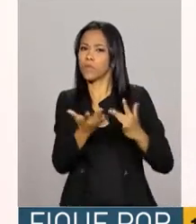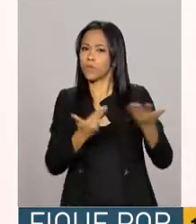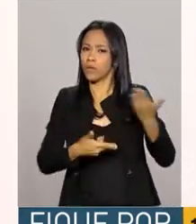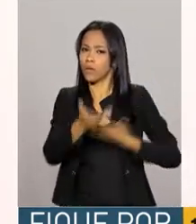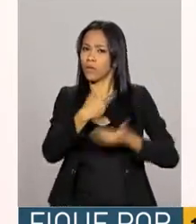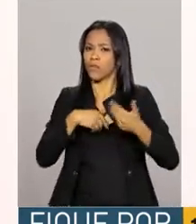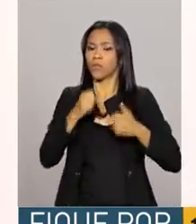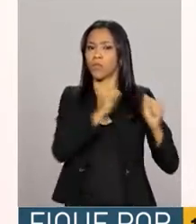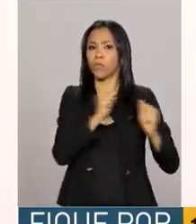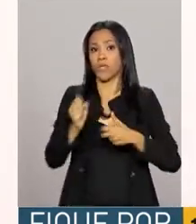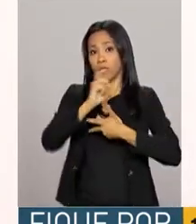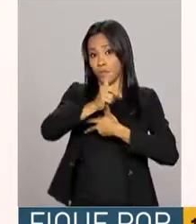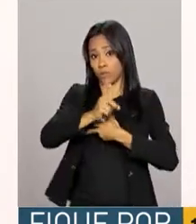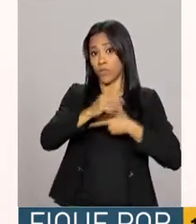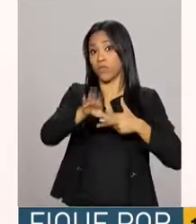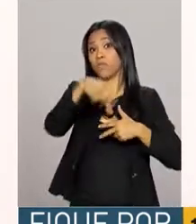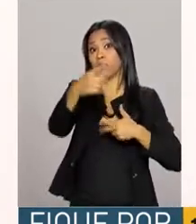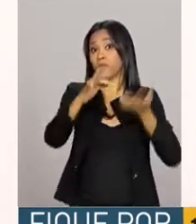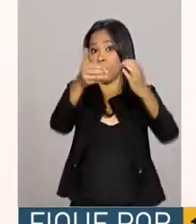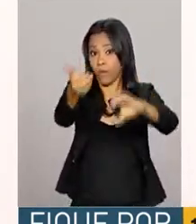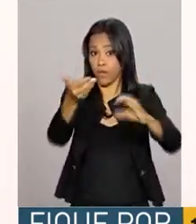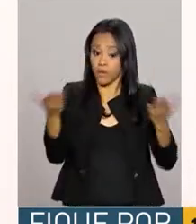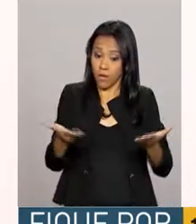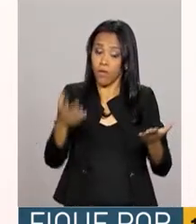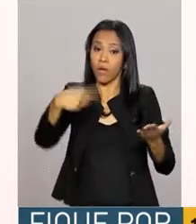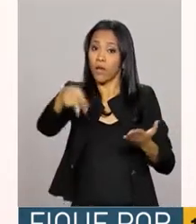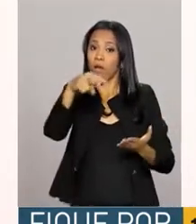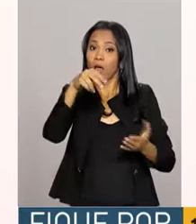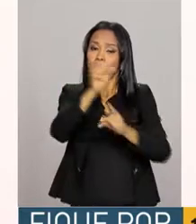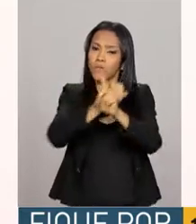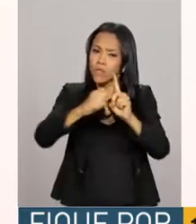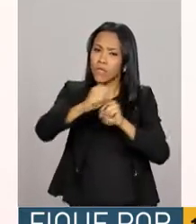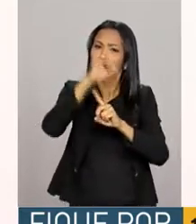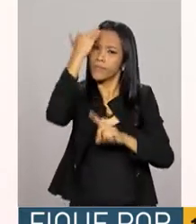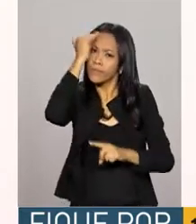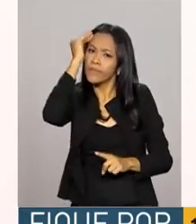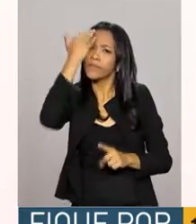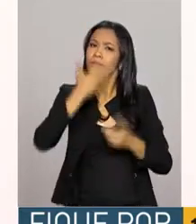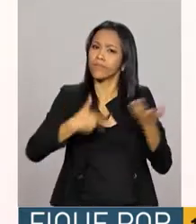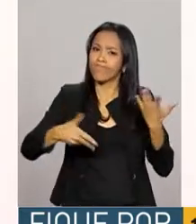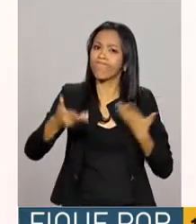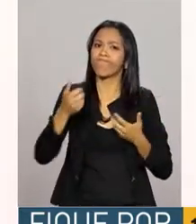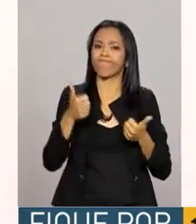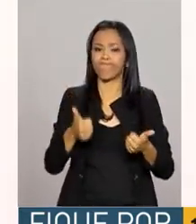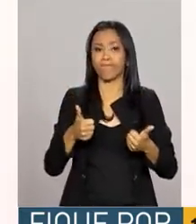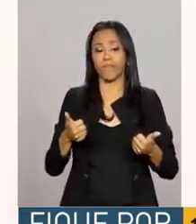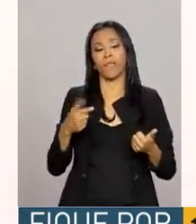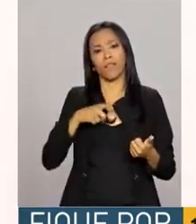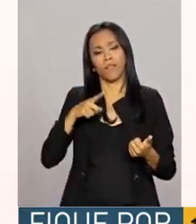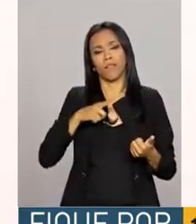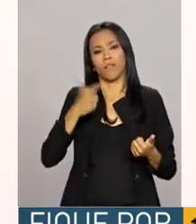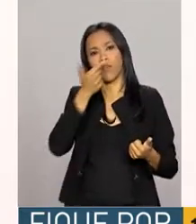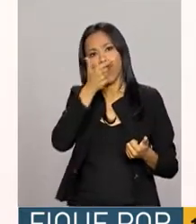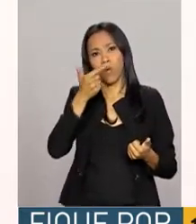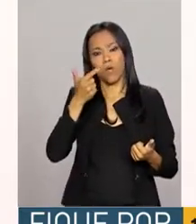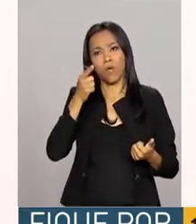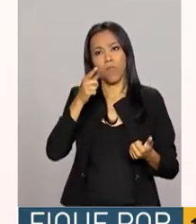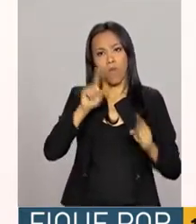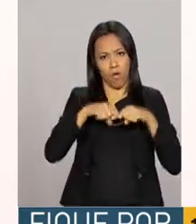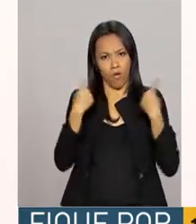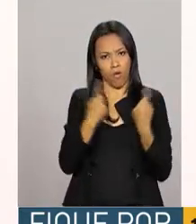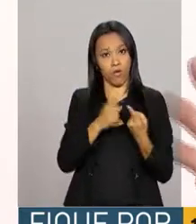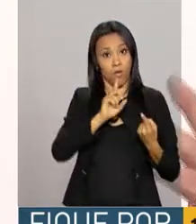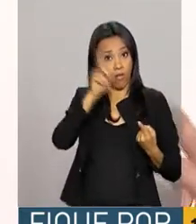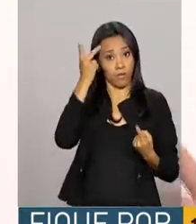com a compreensão da sociedade e quando vi paulo naquela reunião que vocês fizeram muitas reuniões lá em são paulo mas depois